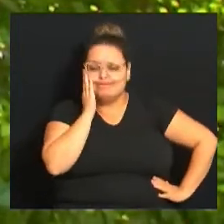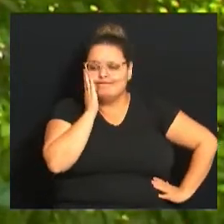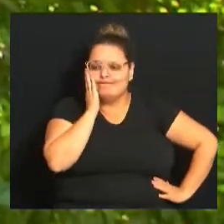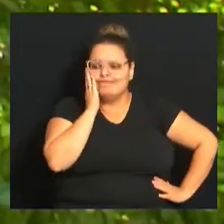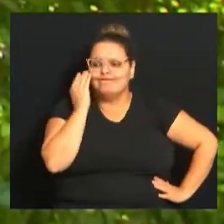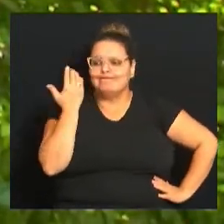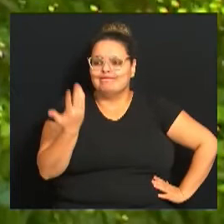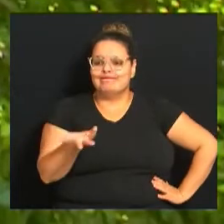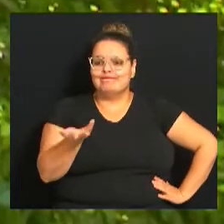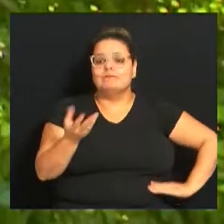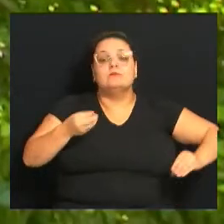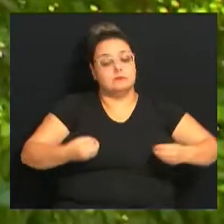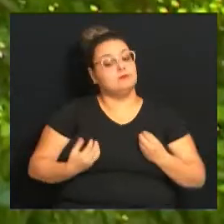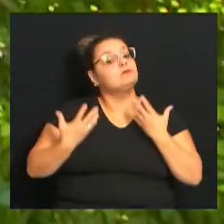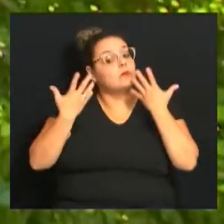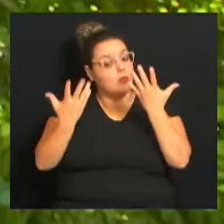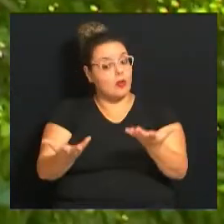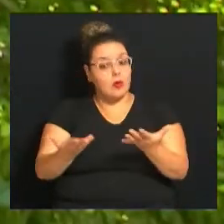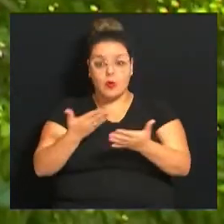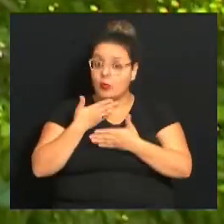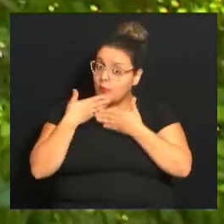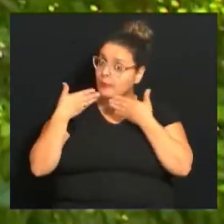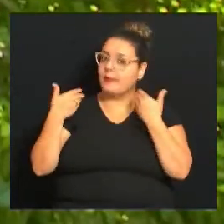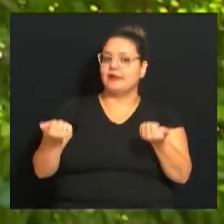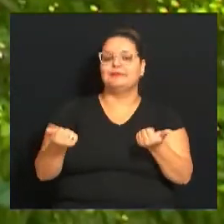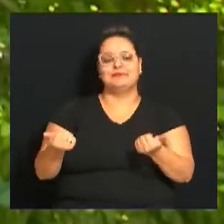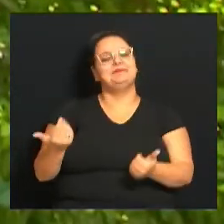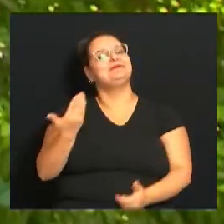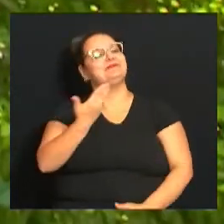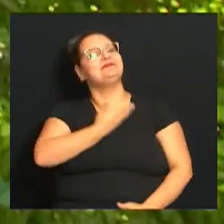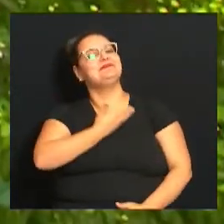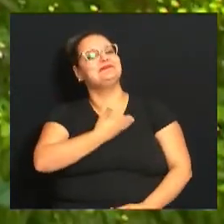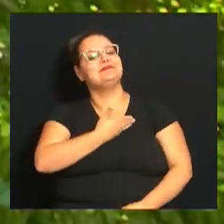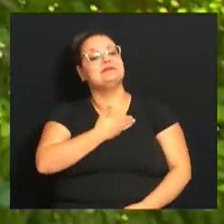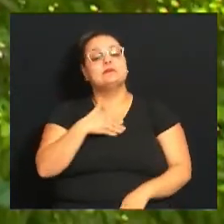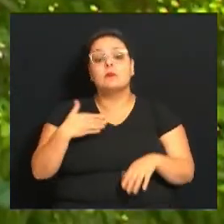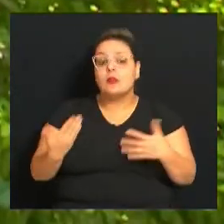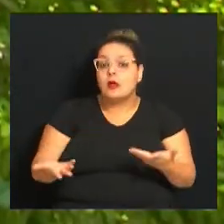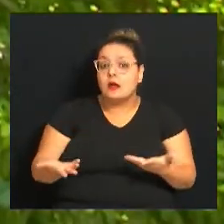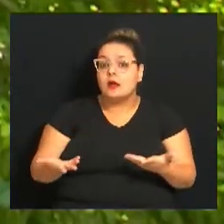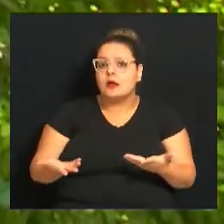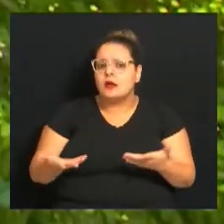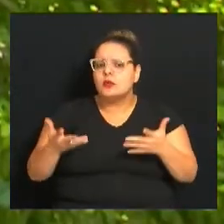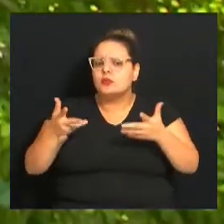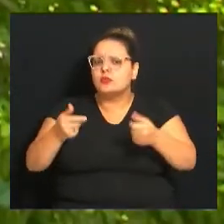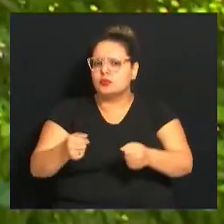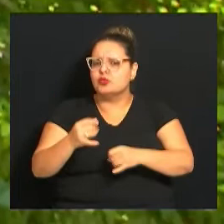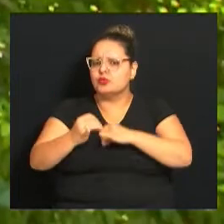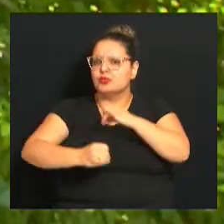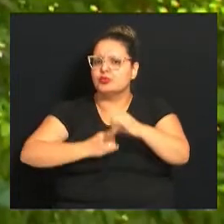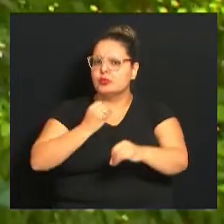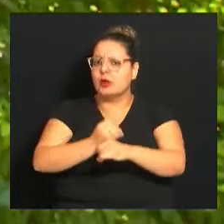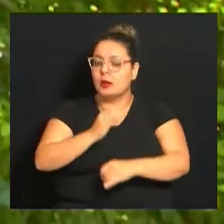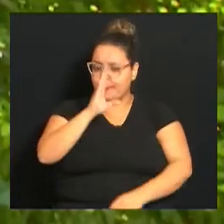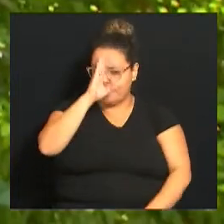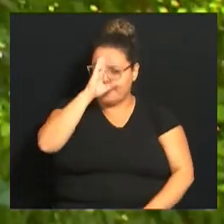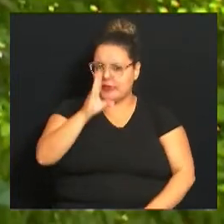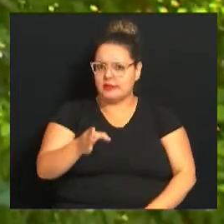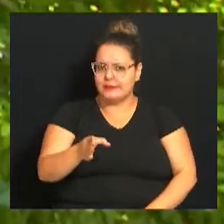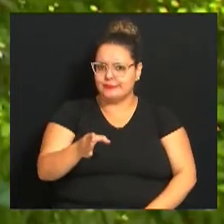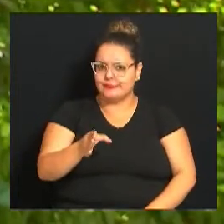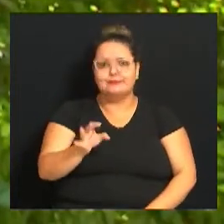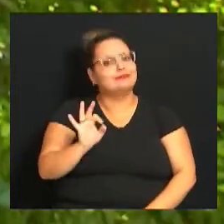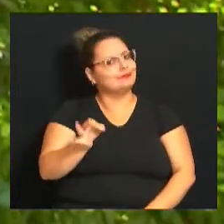quer sempre oferecer o melhor para o nosso amigão. Mas será que tudo que está na internet, principalmente, está